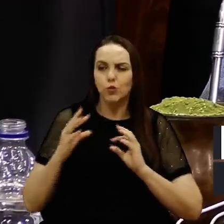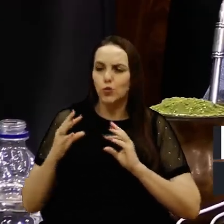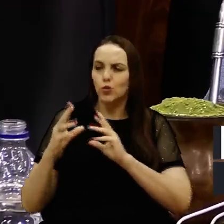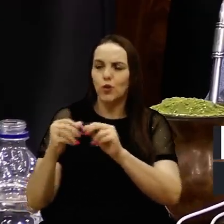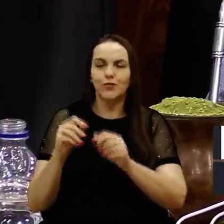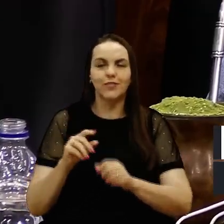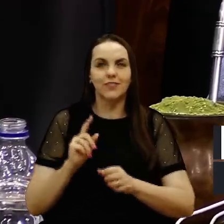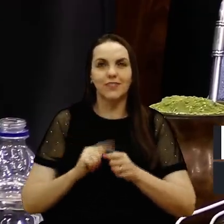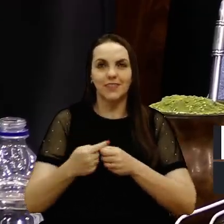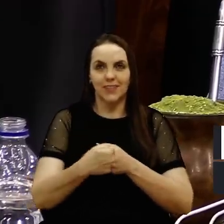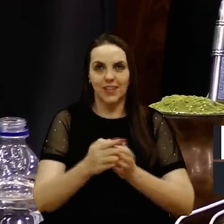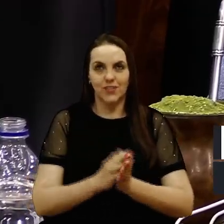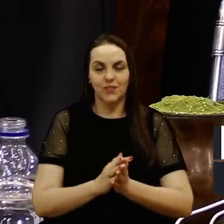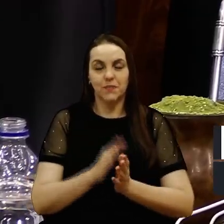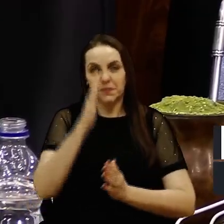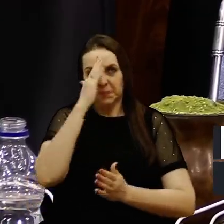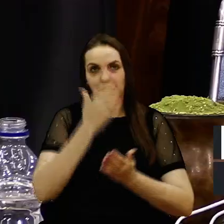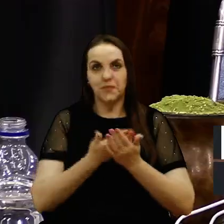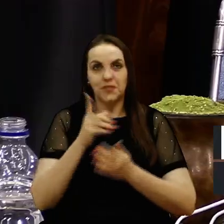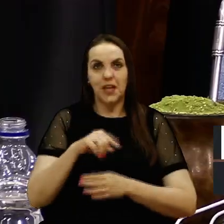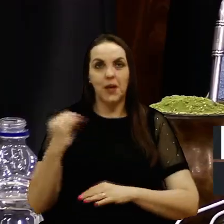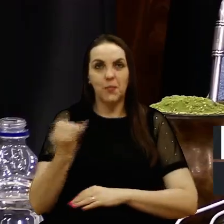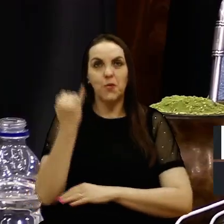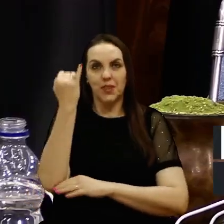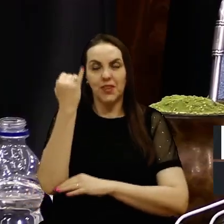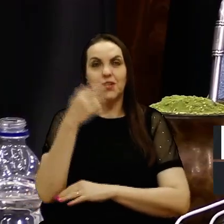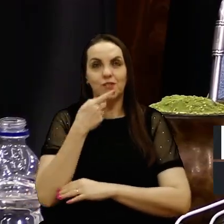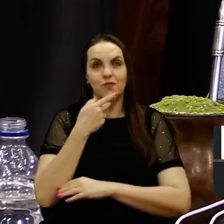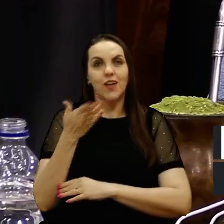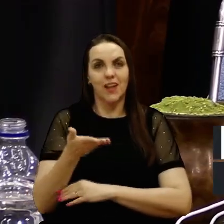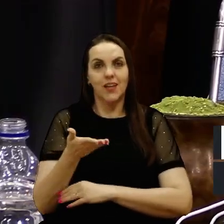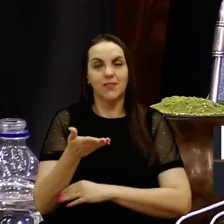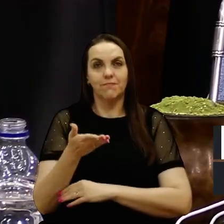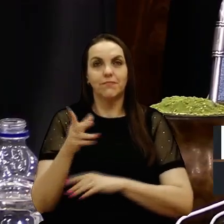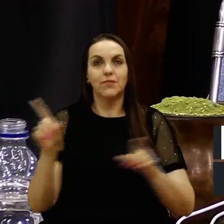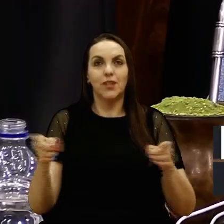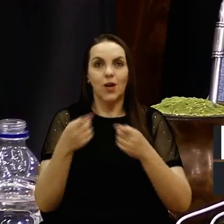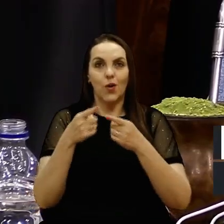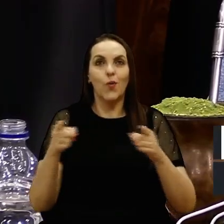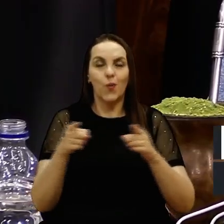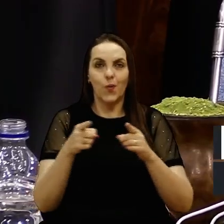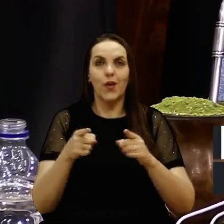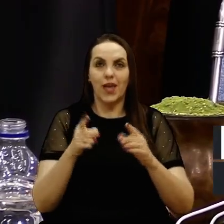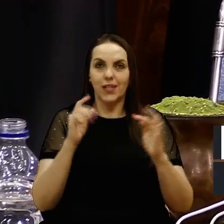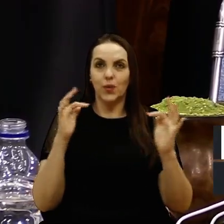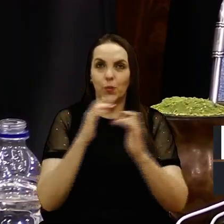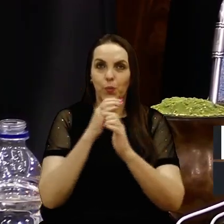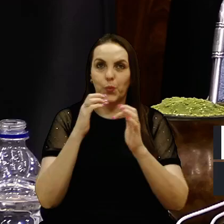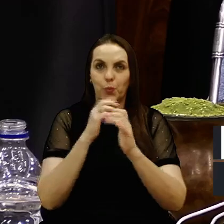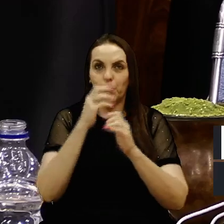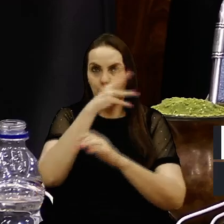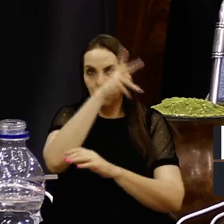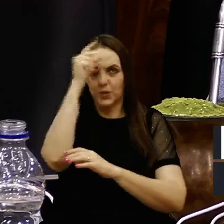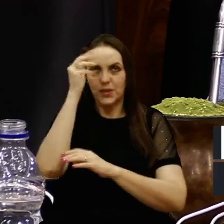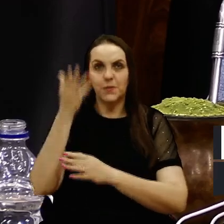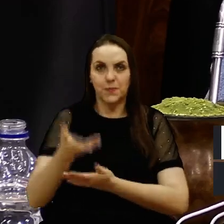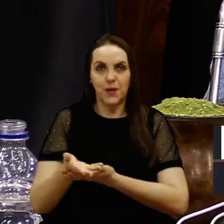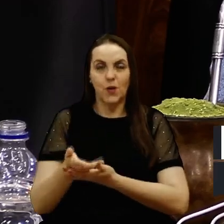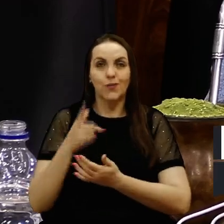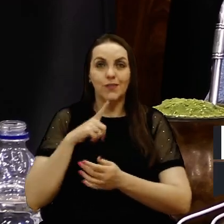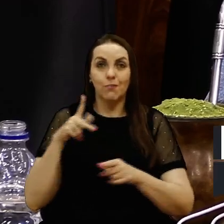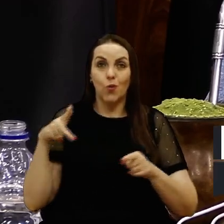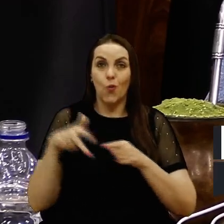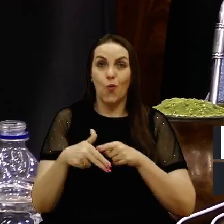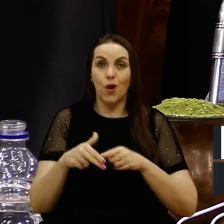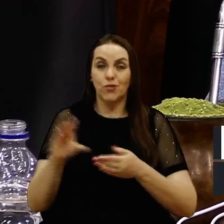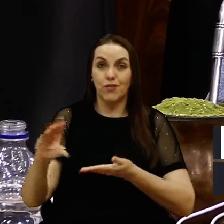cidade. Acho importante a gente fazer essa ressalva da questão da Orquestra Municipal de Sopros, que a gente tem esse corte